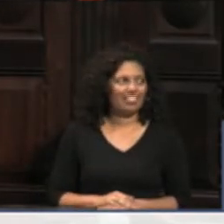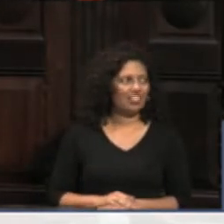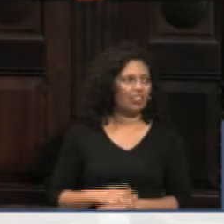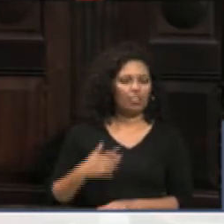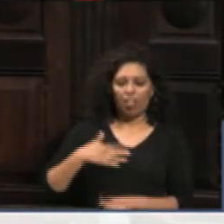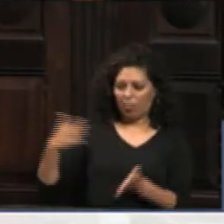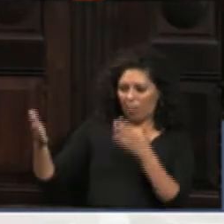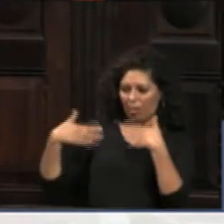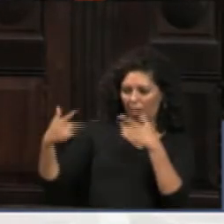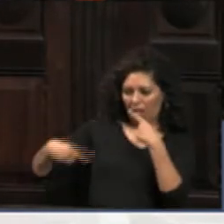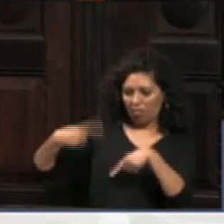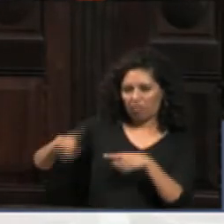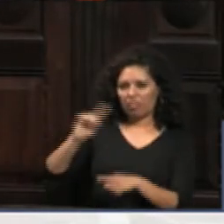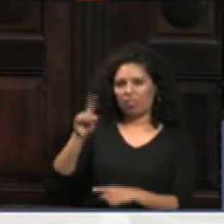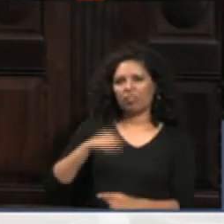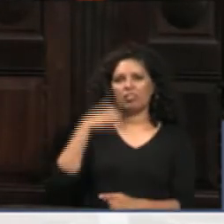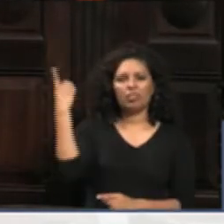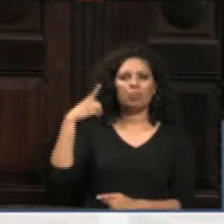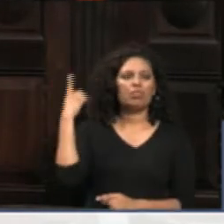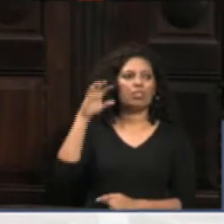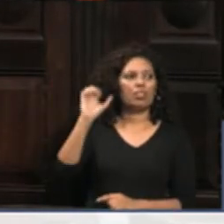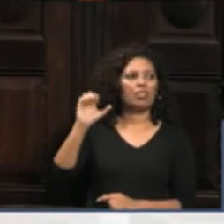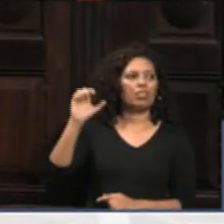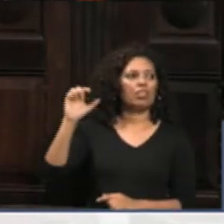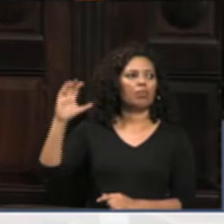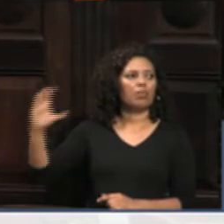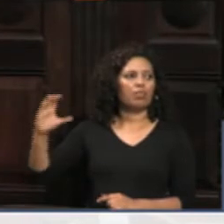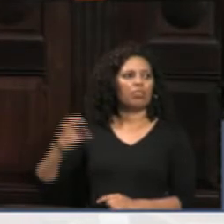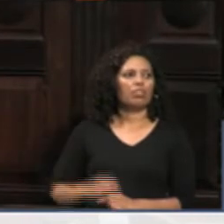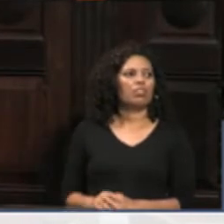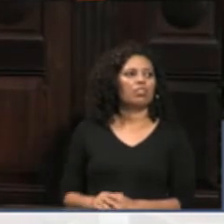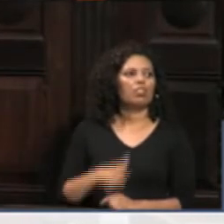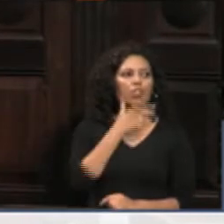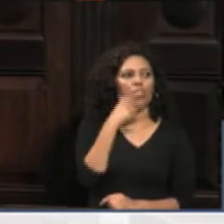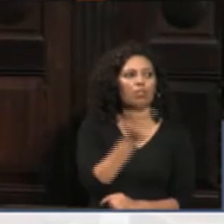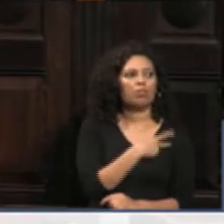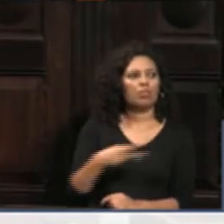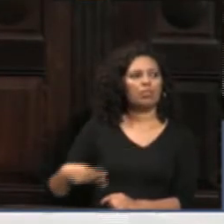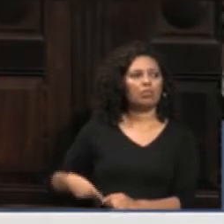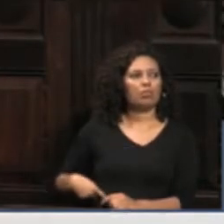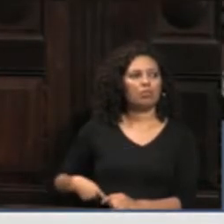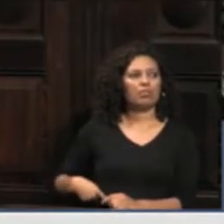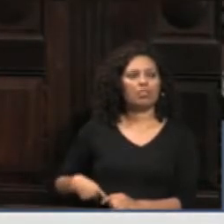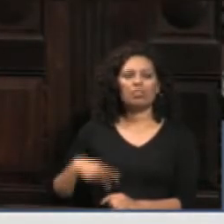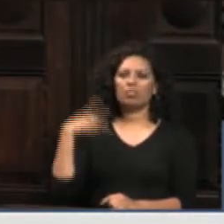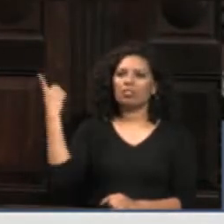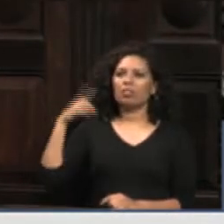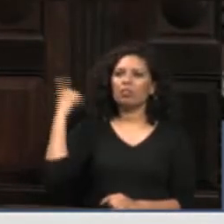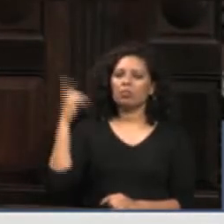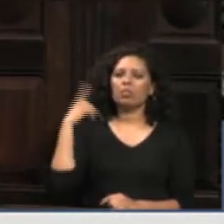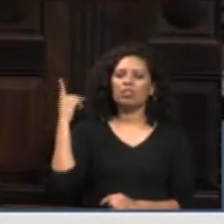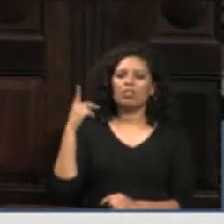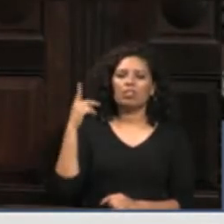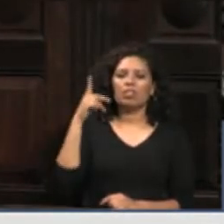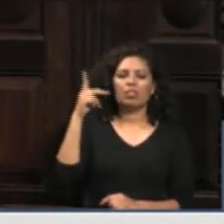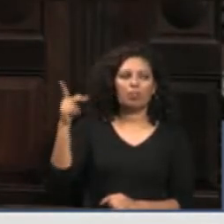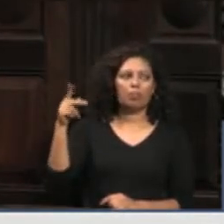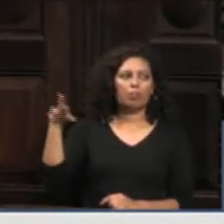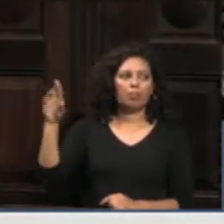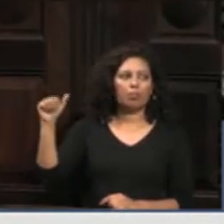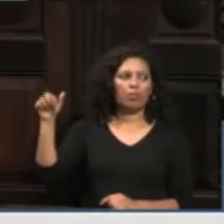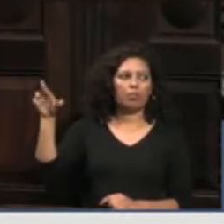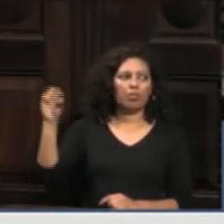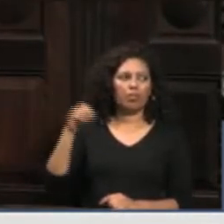Vamos lá. Deputado Leomar Coelho. Senhor presidente dos trabalhos desta sessão, nobre deputado Paulo Ramos. Oi, Pedro.